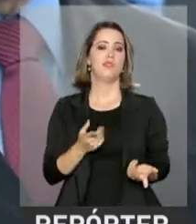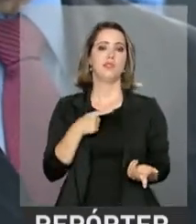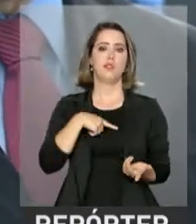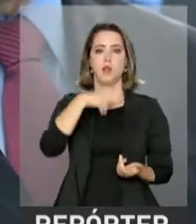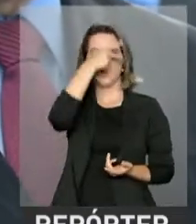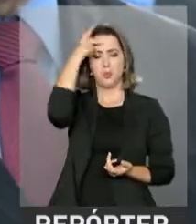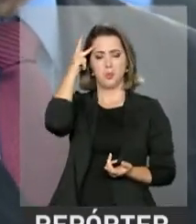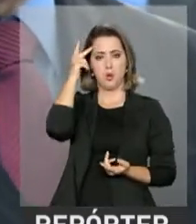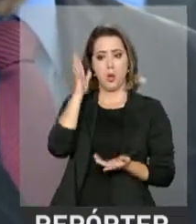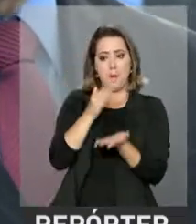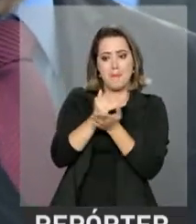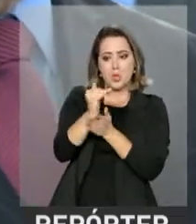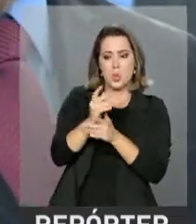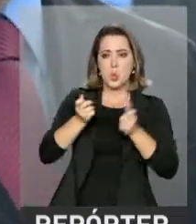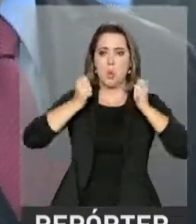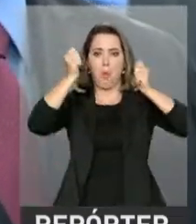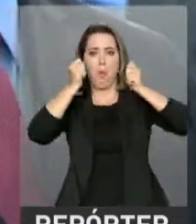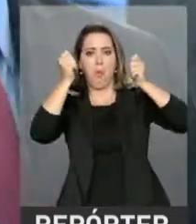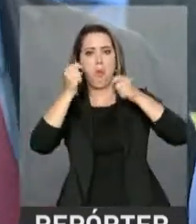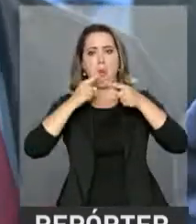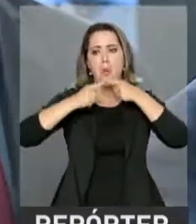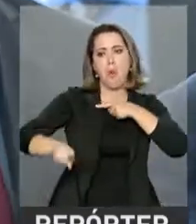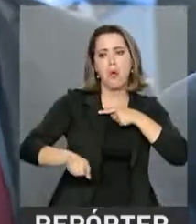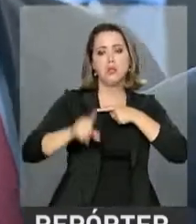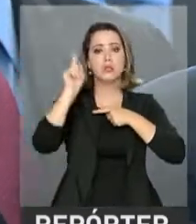existem campanha